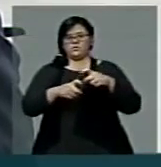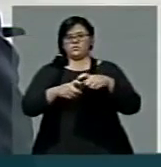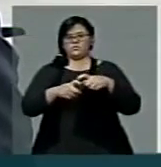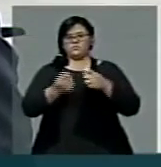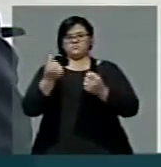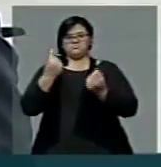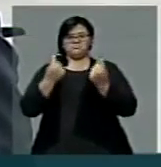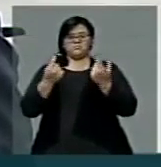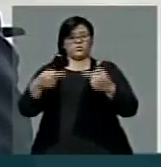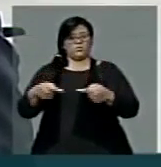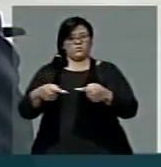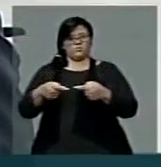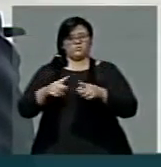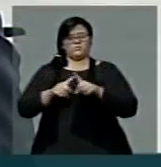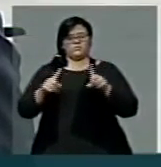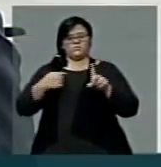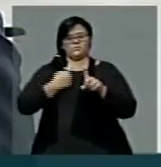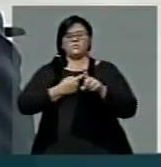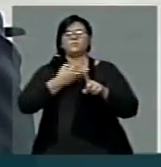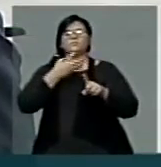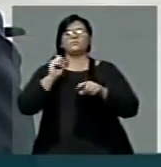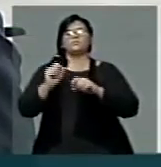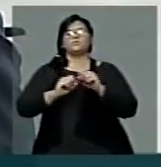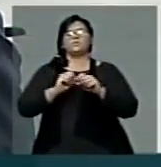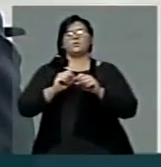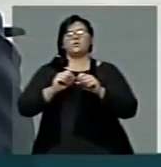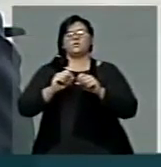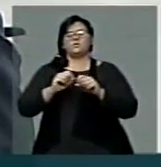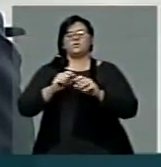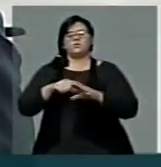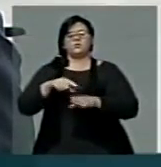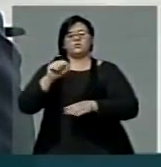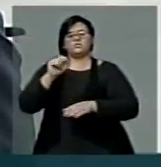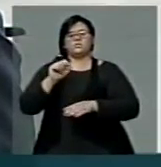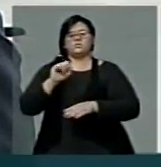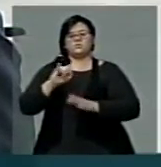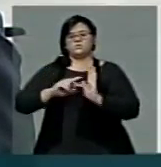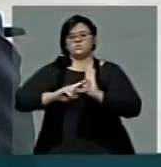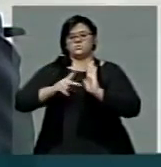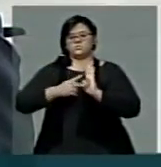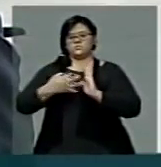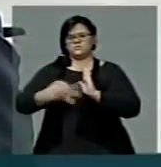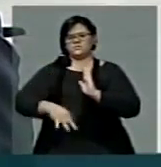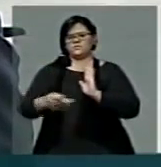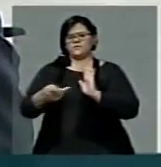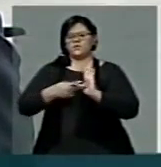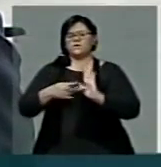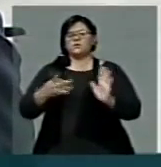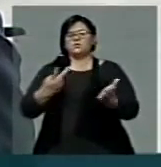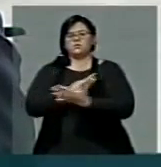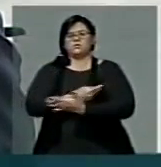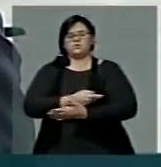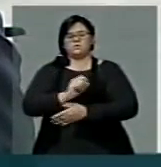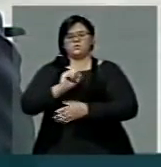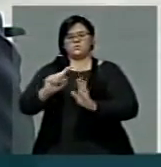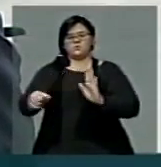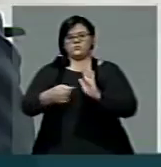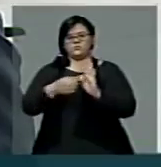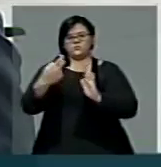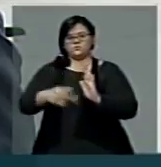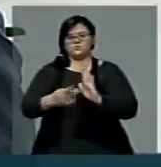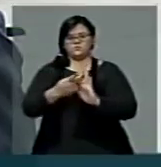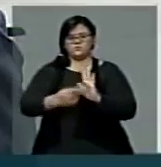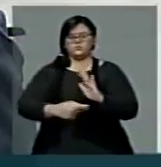insurgindo contra, e nós queremos buscar uma alternativa que signifique realisticamente o grande objetivo desse